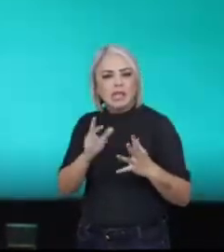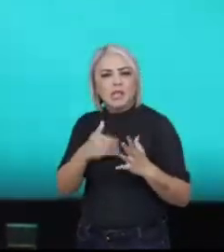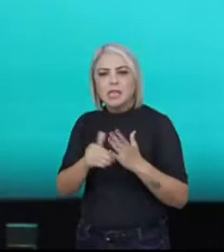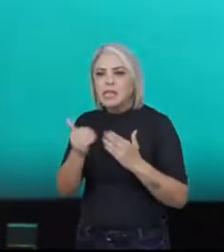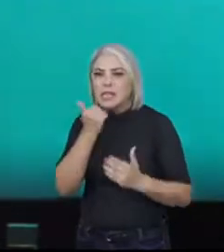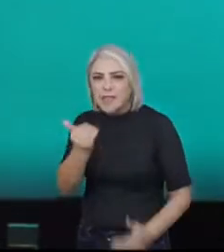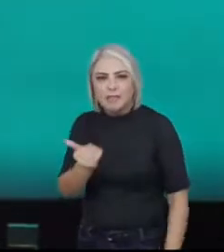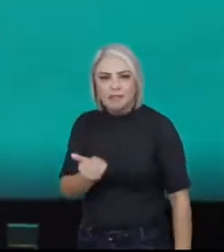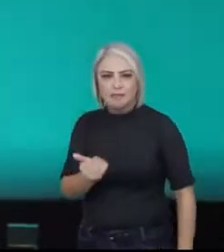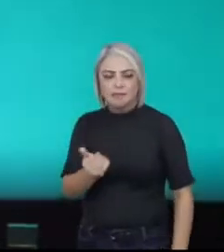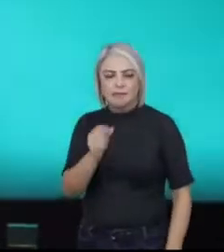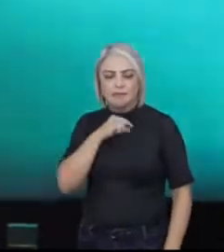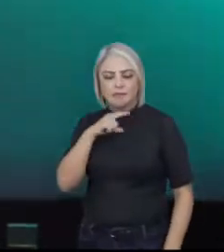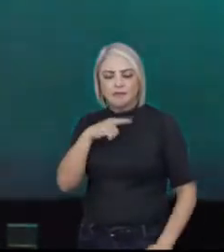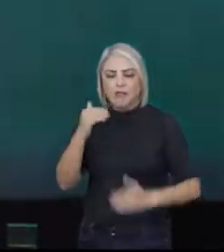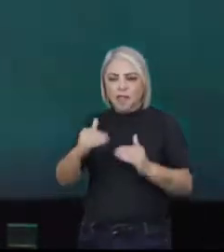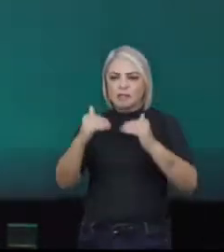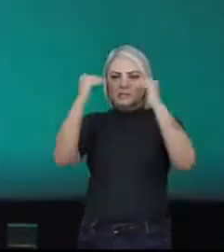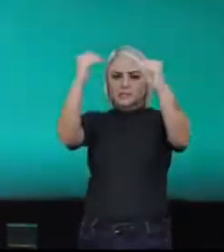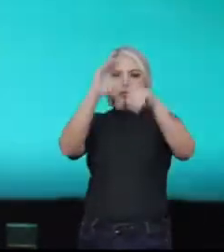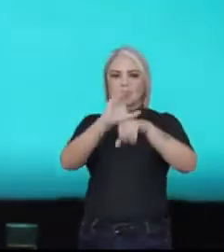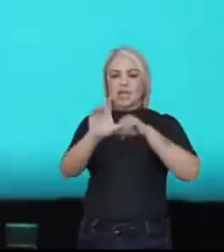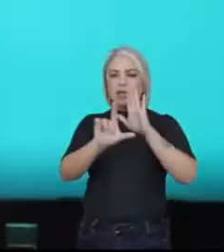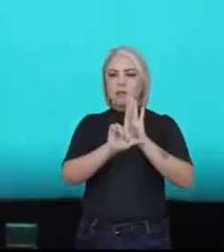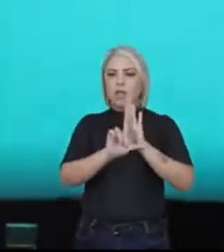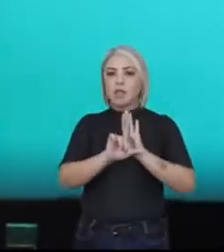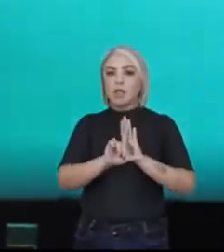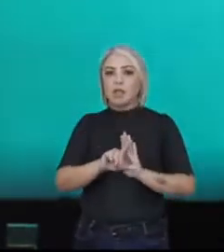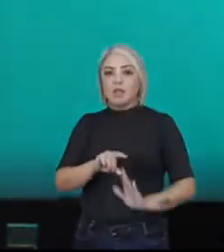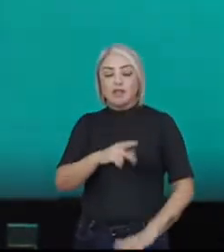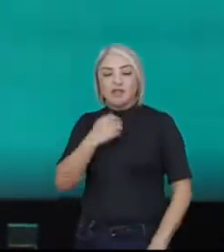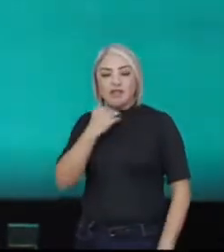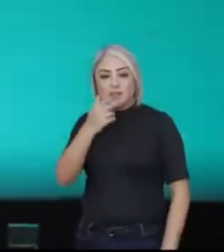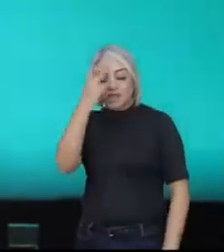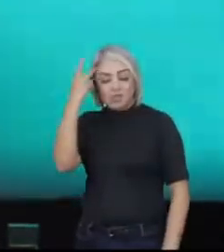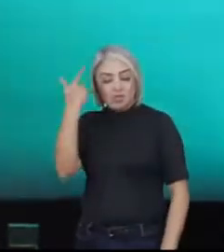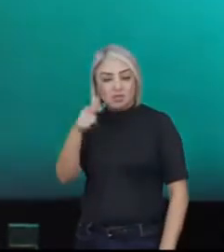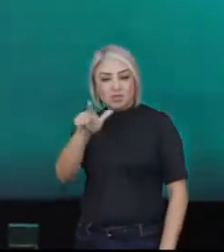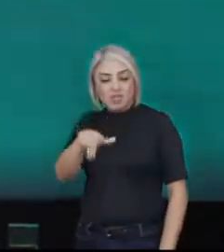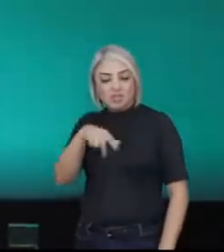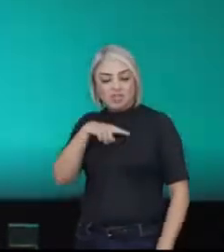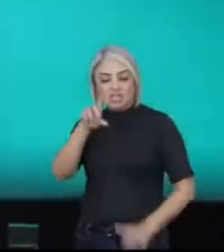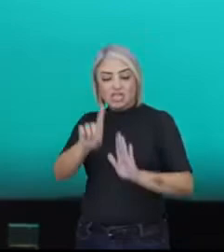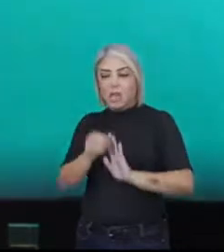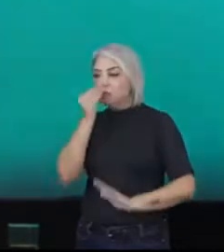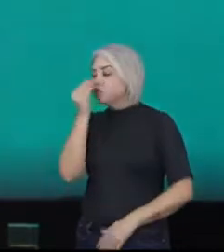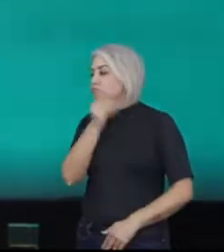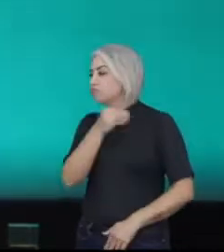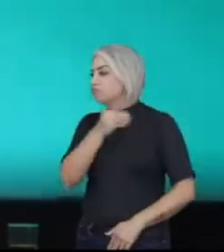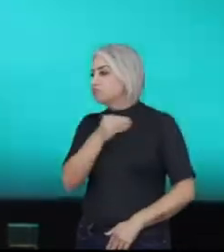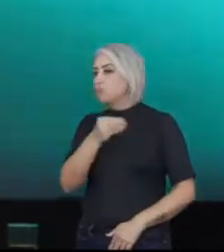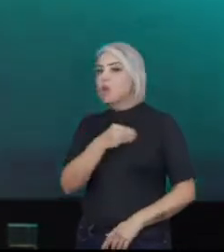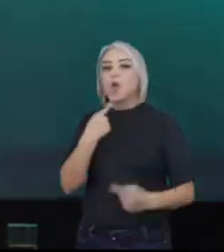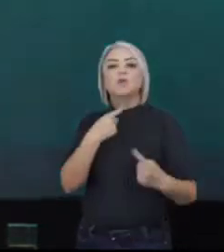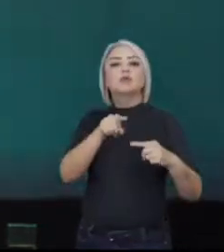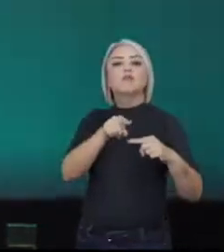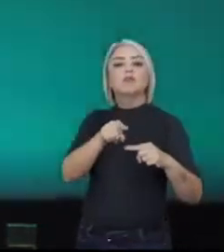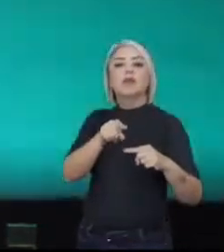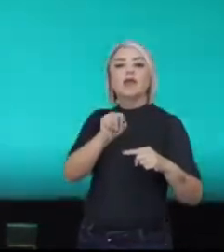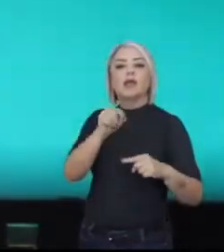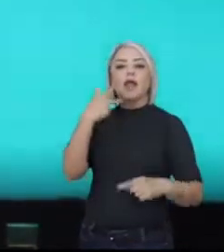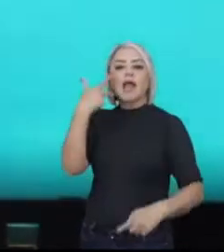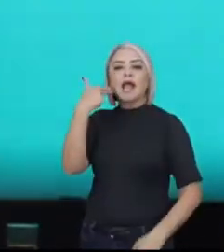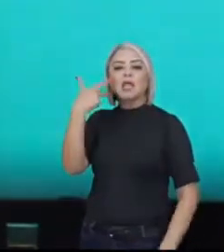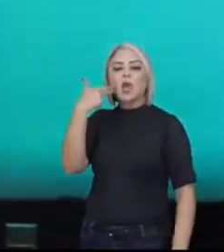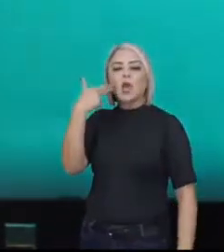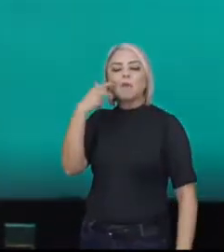está acima dela. Ninguém tem o direito de ignorá-la ou de afrontá-la. A normalidade democrática